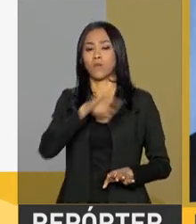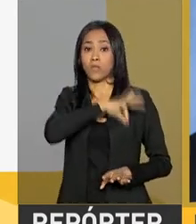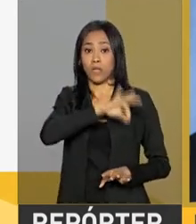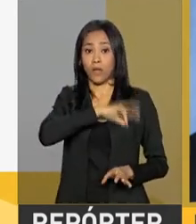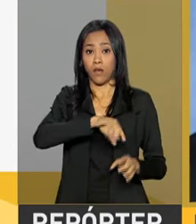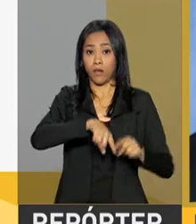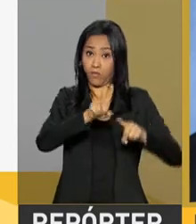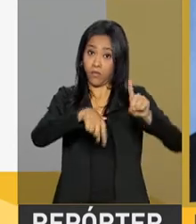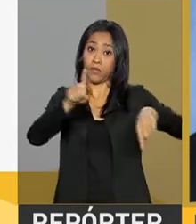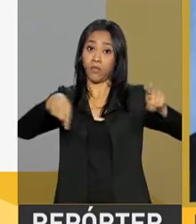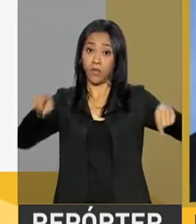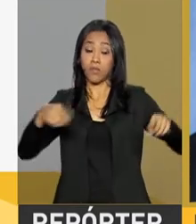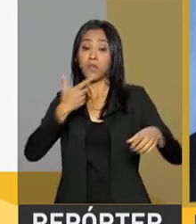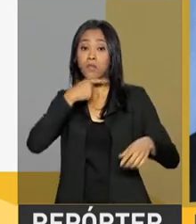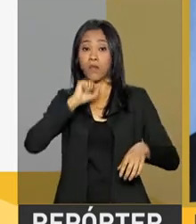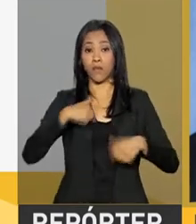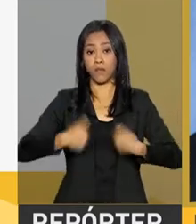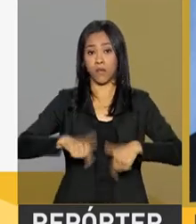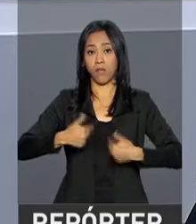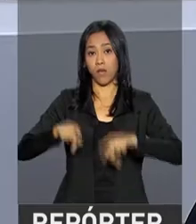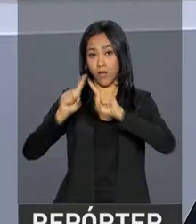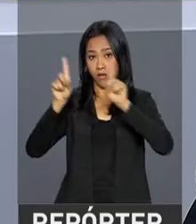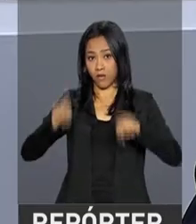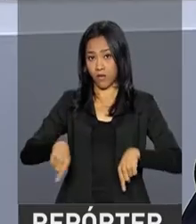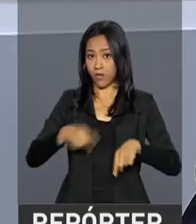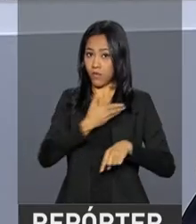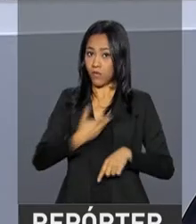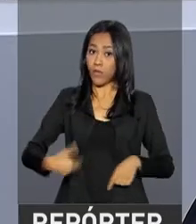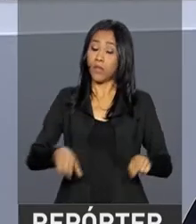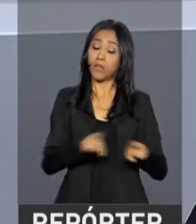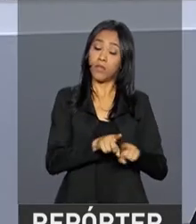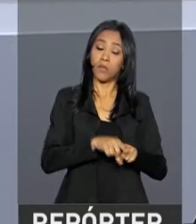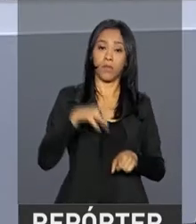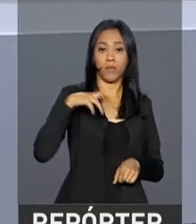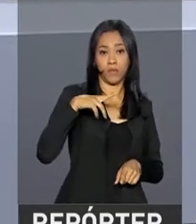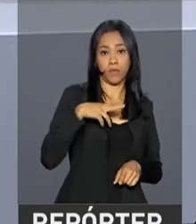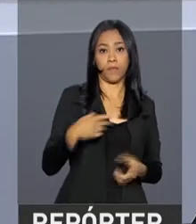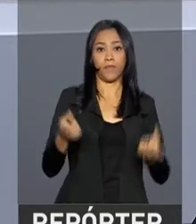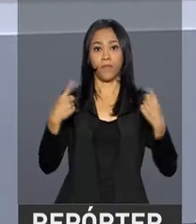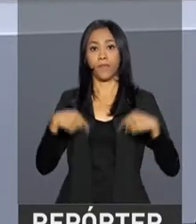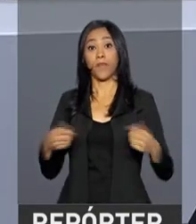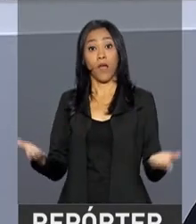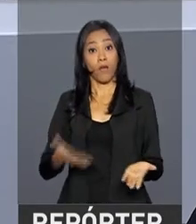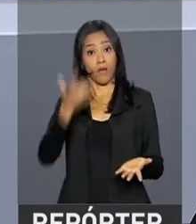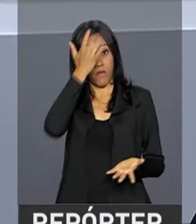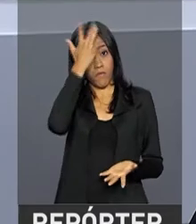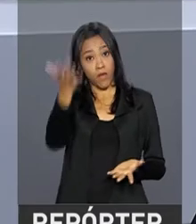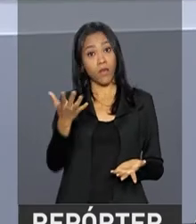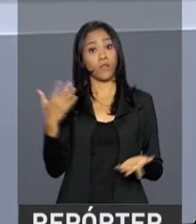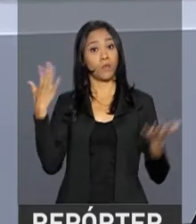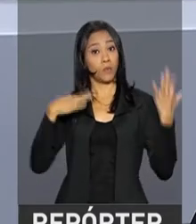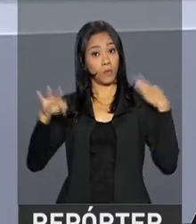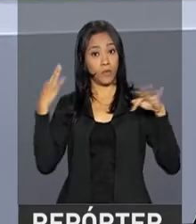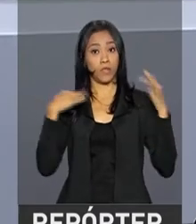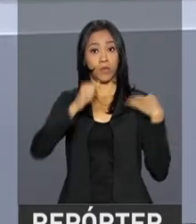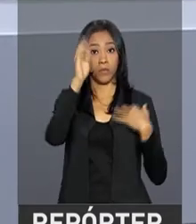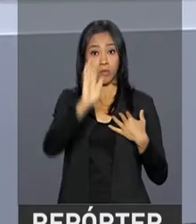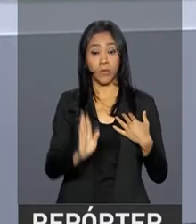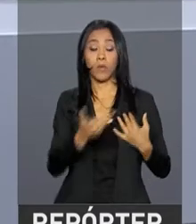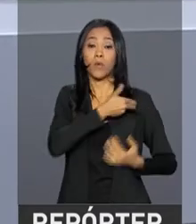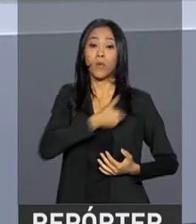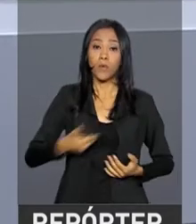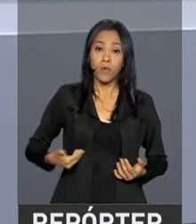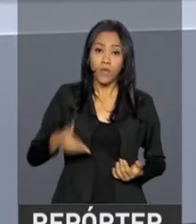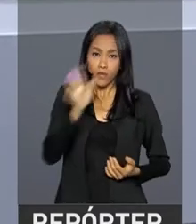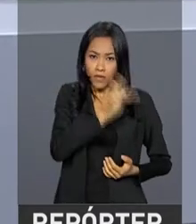que trabalham no setor público e no setor privado olha só está mais fácil fazer turismo no brasil o governo federal lançou